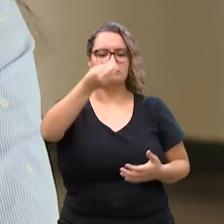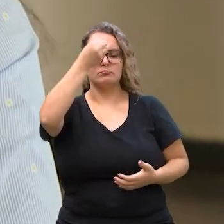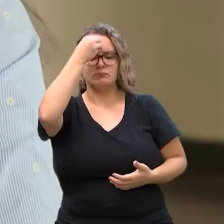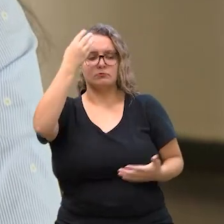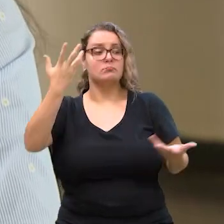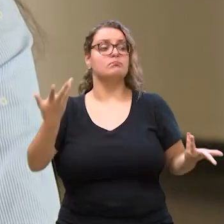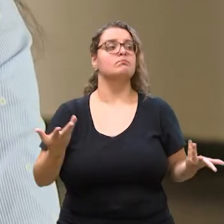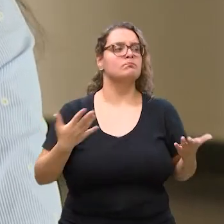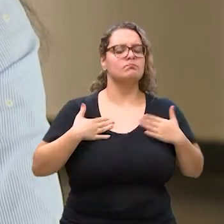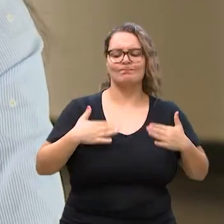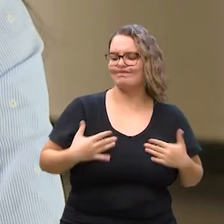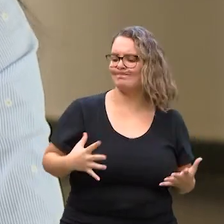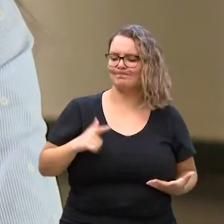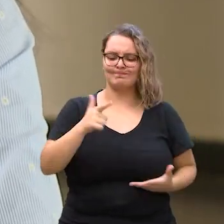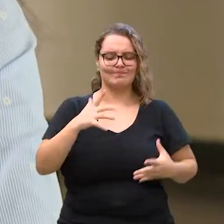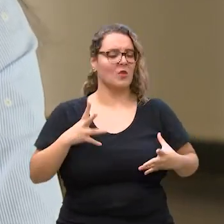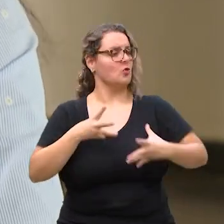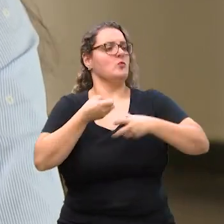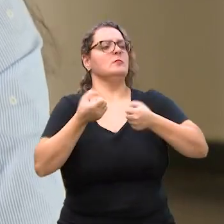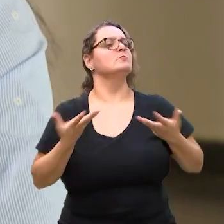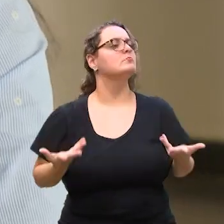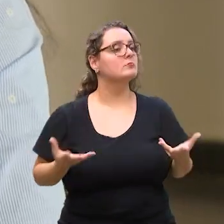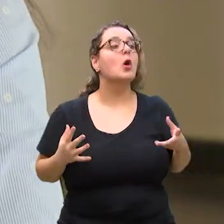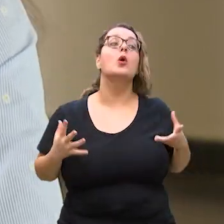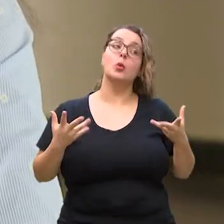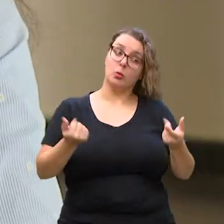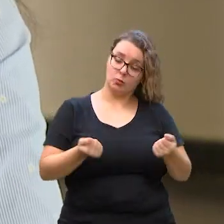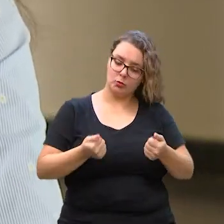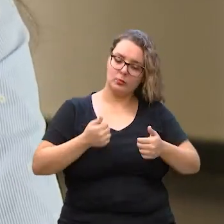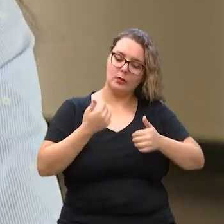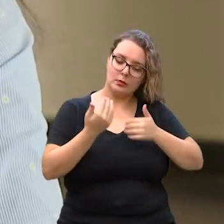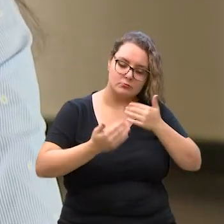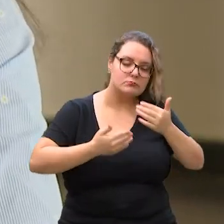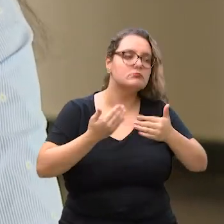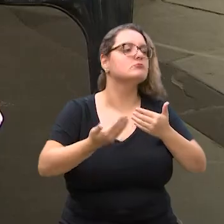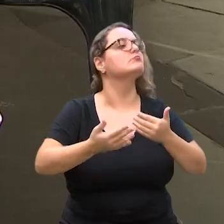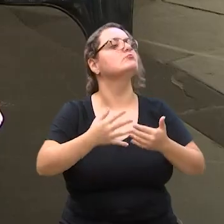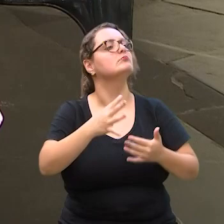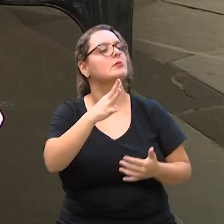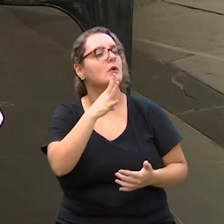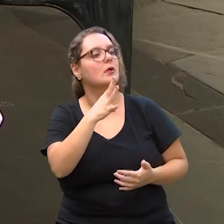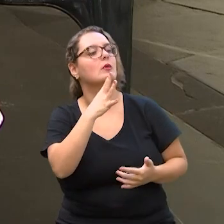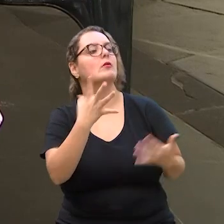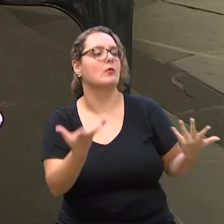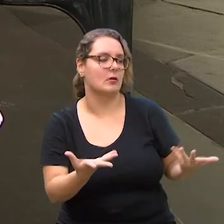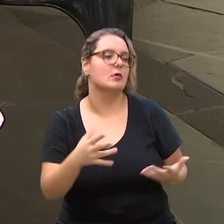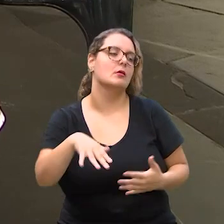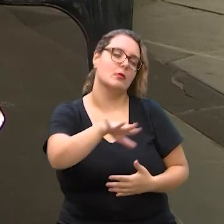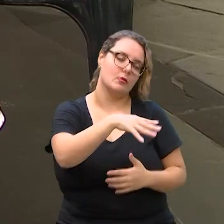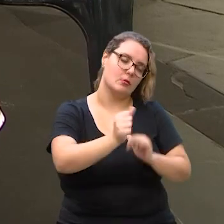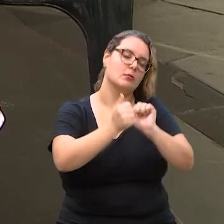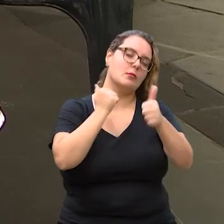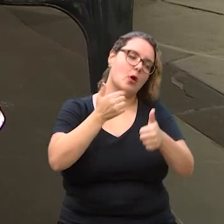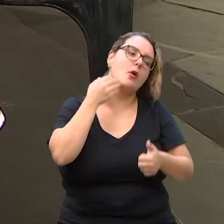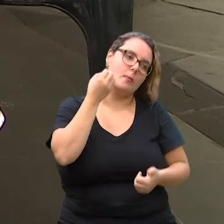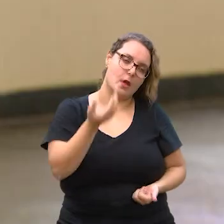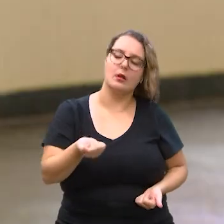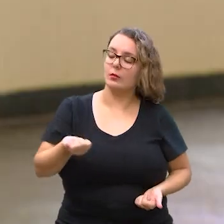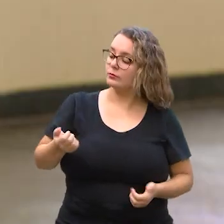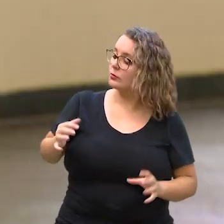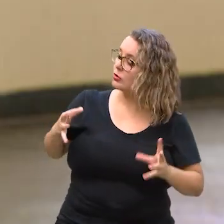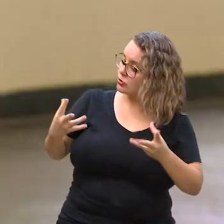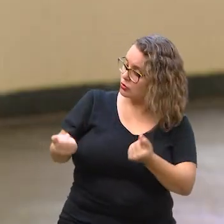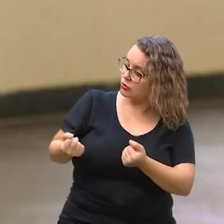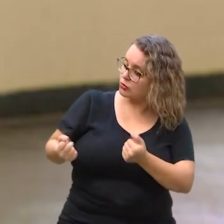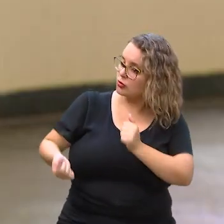é mental, é físico, não tenho força? Então, tudo isso a gente vai desvendando junto com o atleta, e conhecer o esporte facilita bastante. Desses